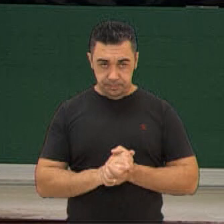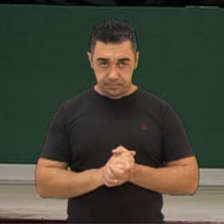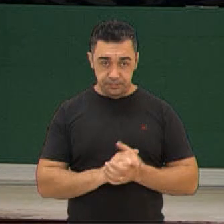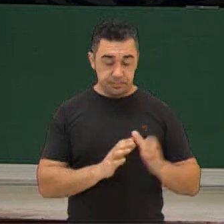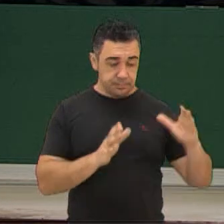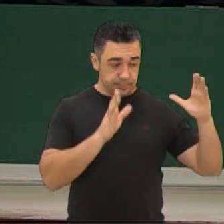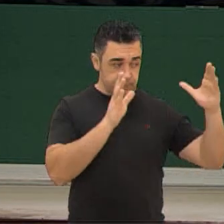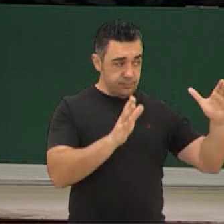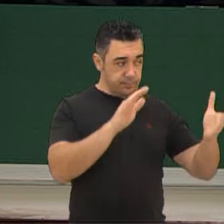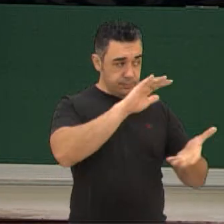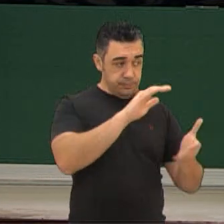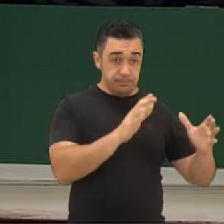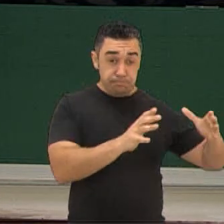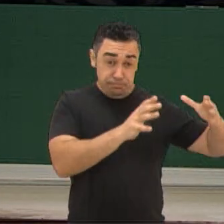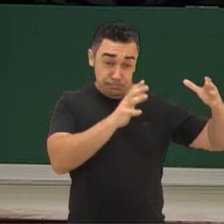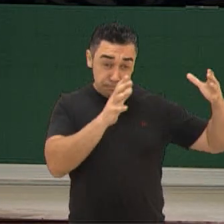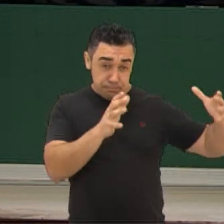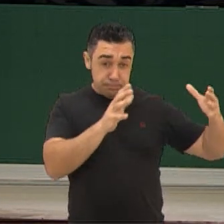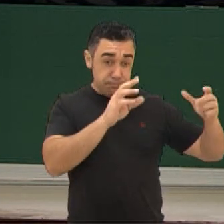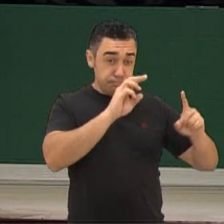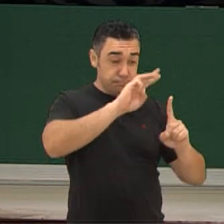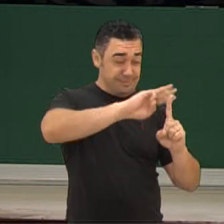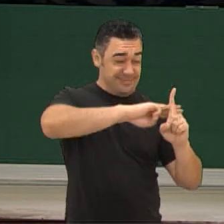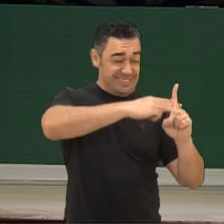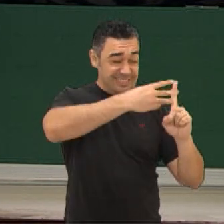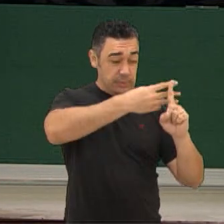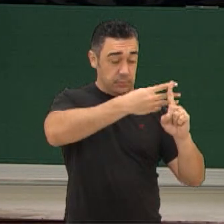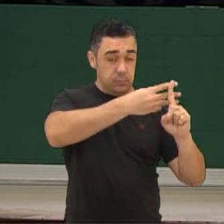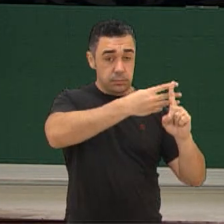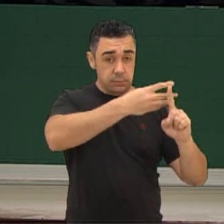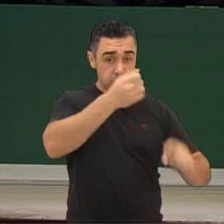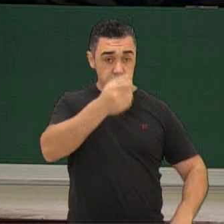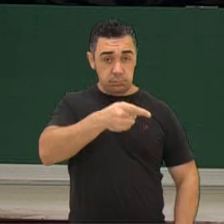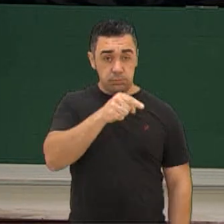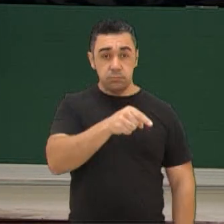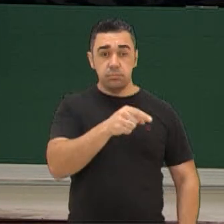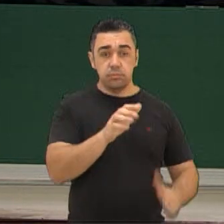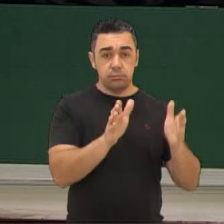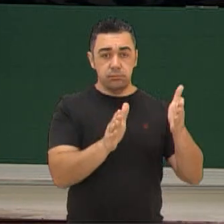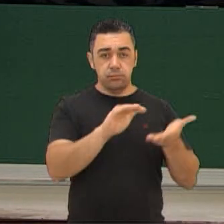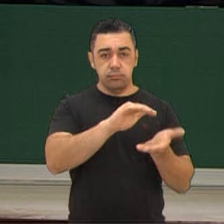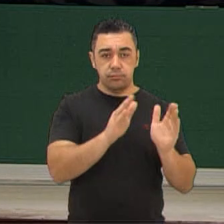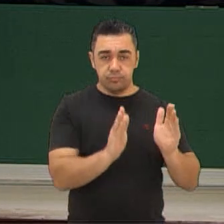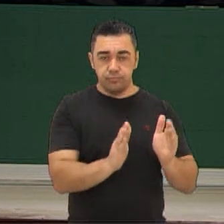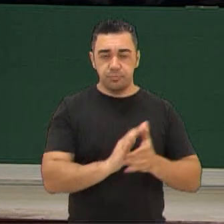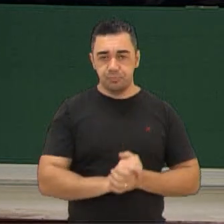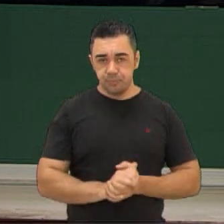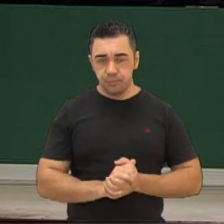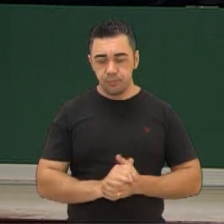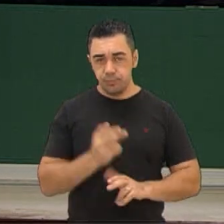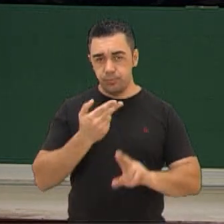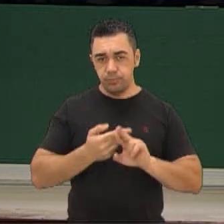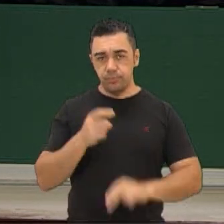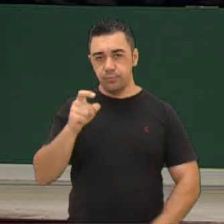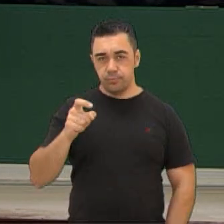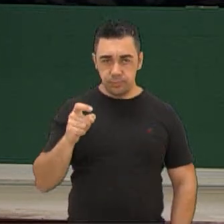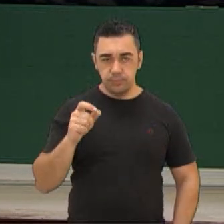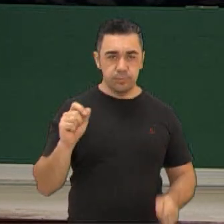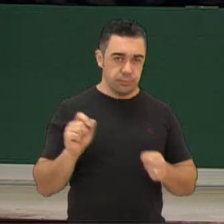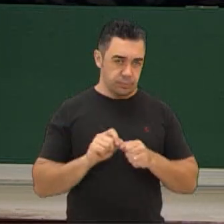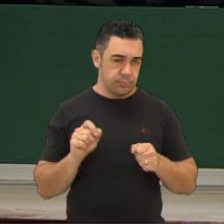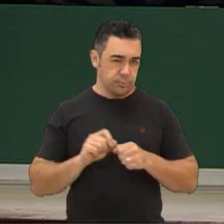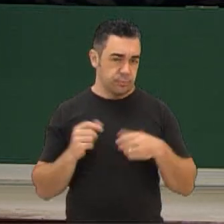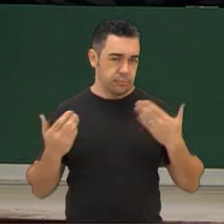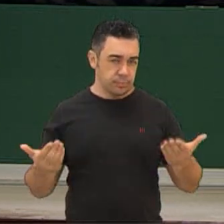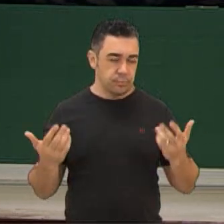caixa maior é igual ao triplo da caixa menor. Usando a letra X, represente esse fato